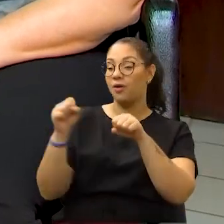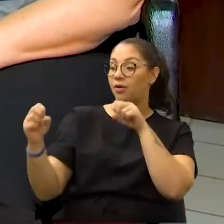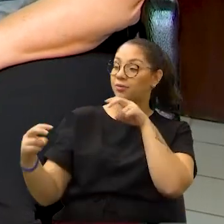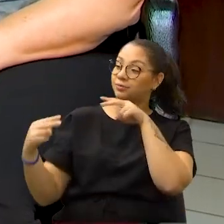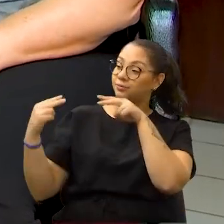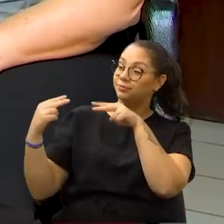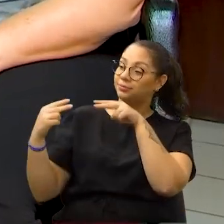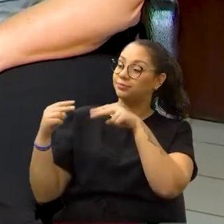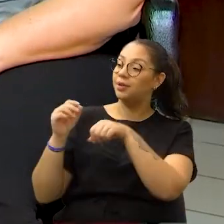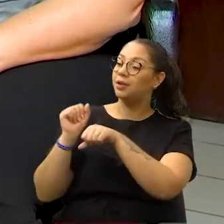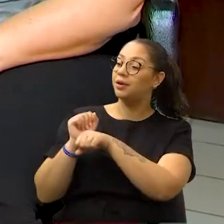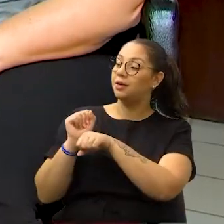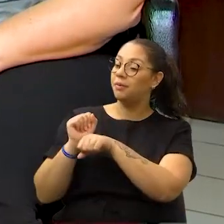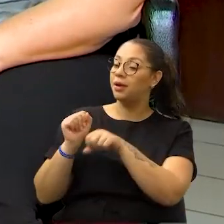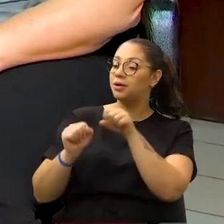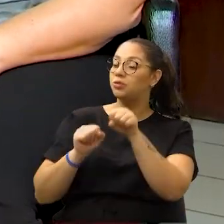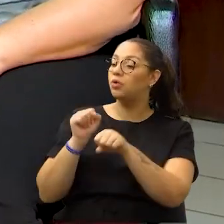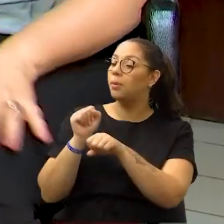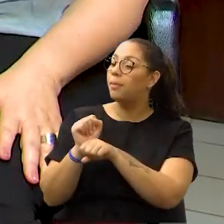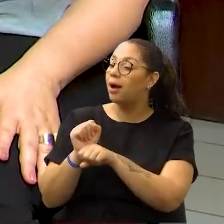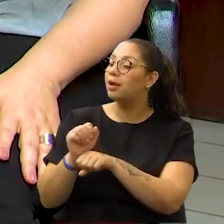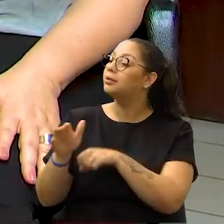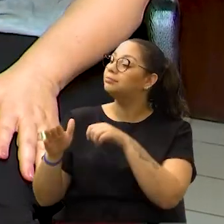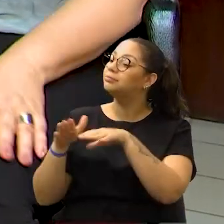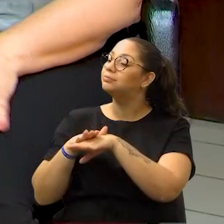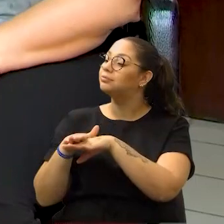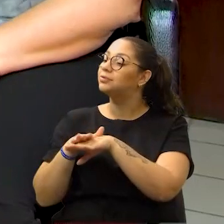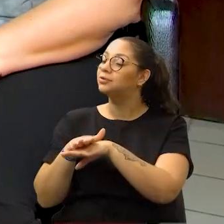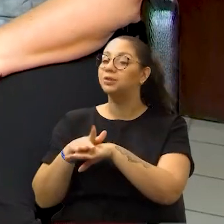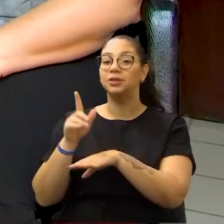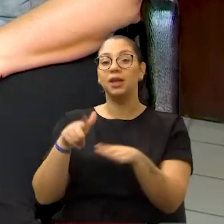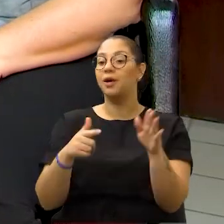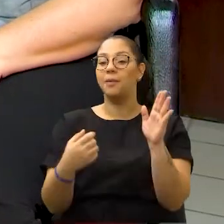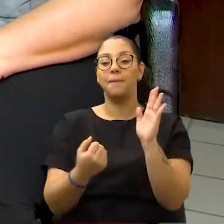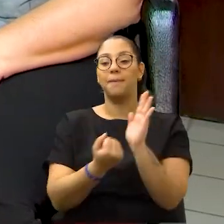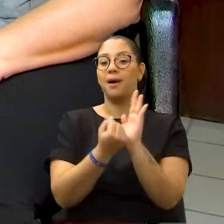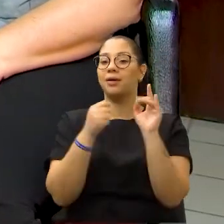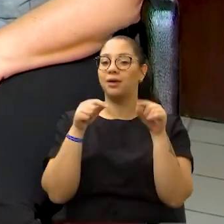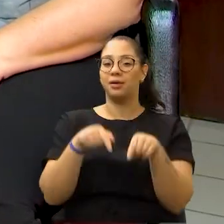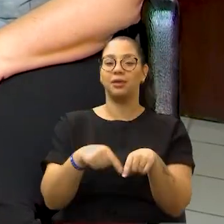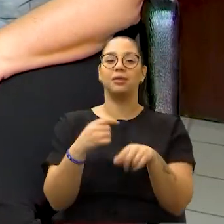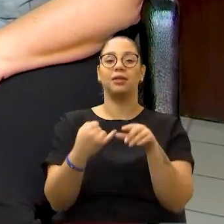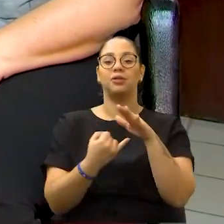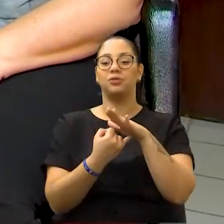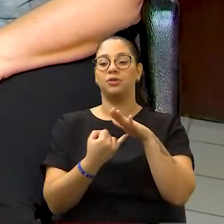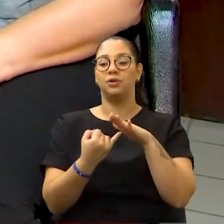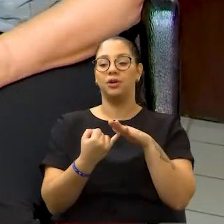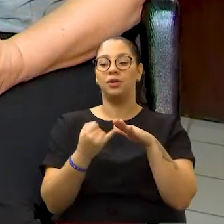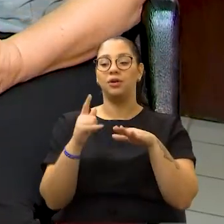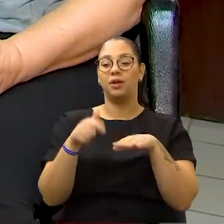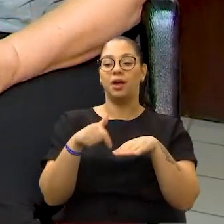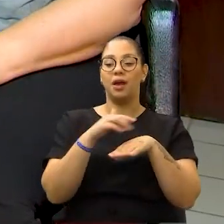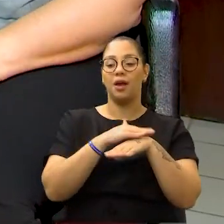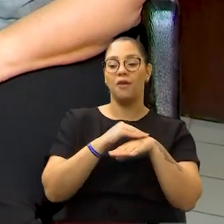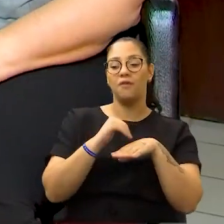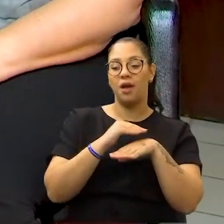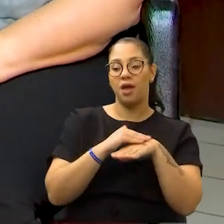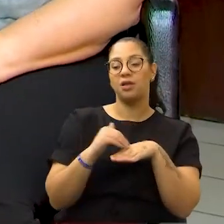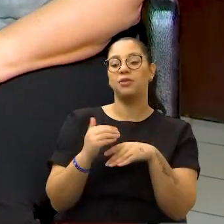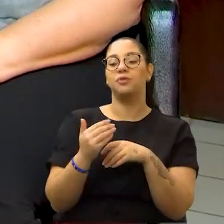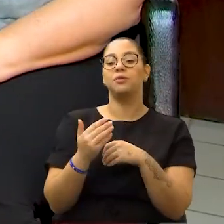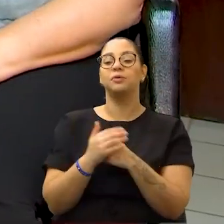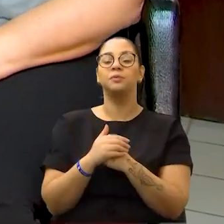pessoa. Exatamente. Isso é uma marca registrada aqui da instituição, essa relação de afeto, a